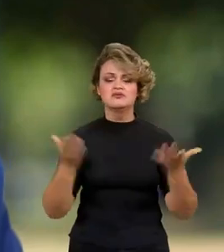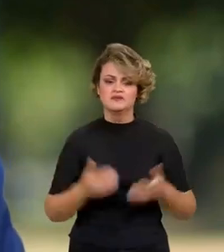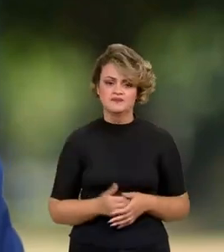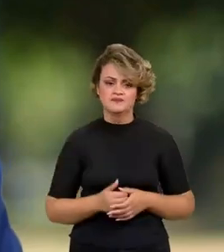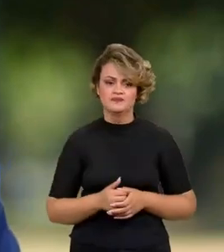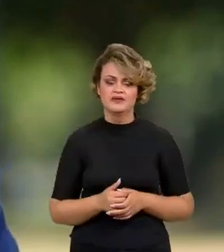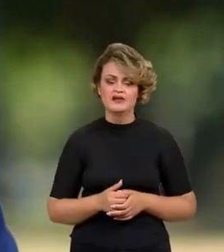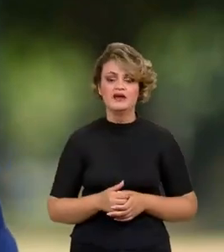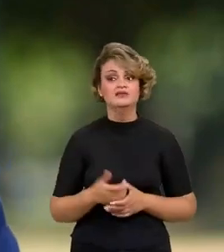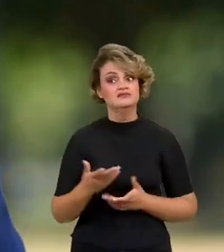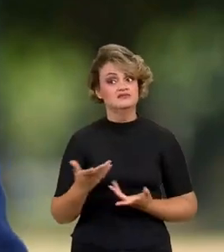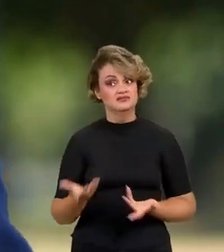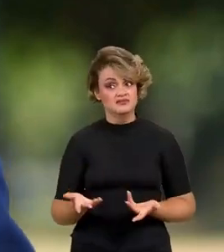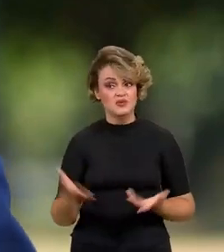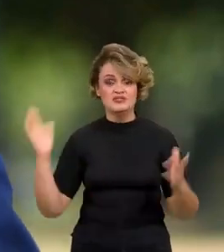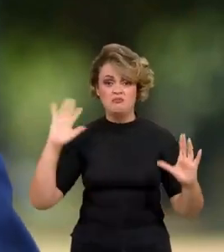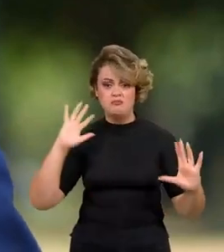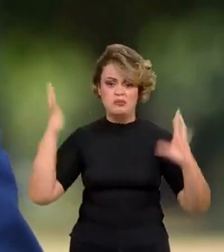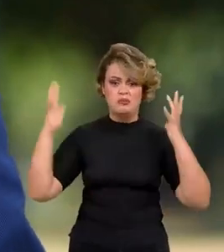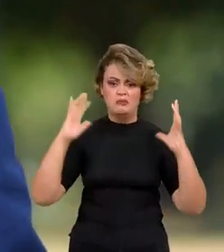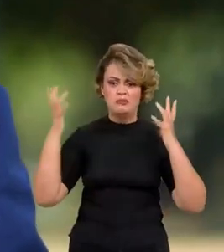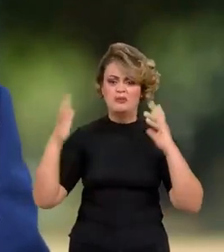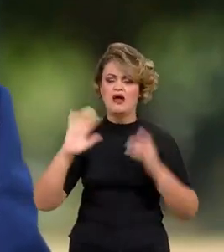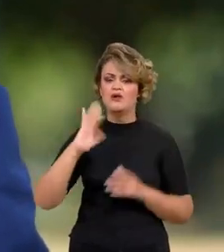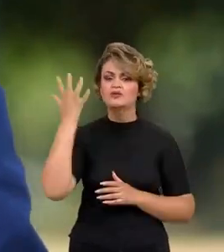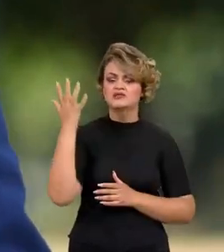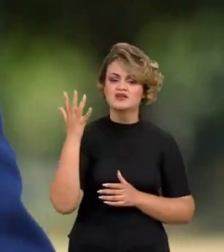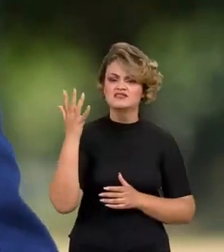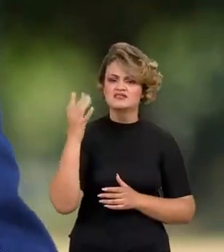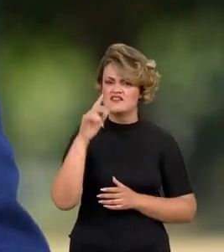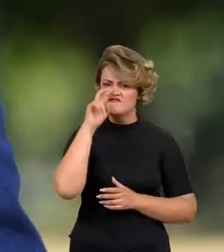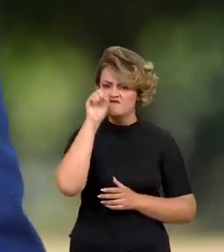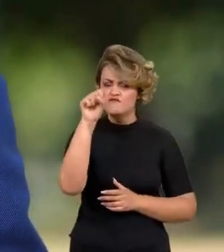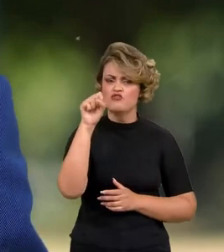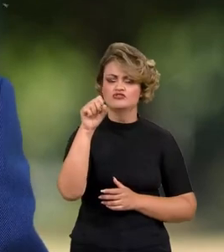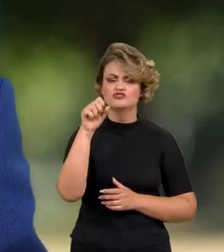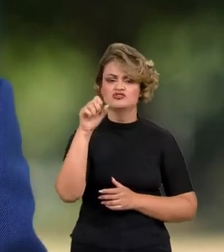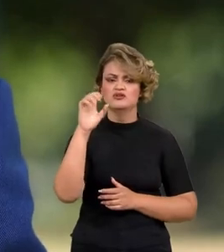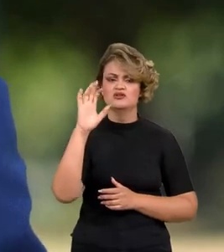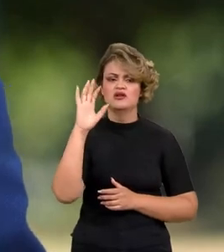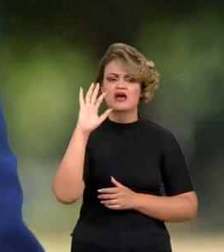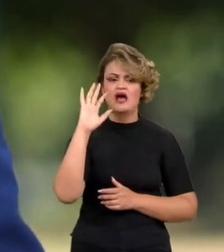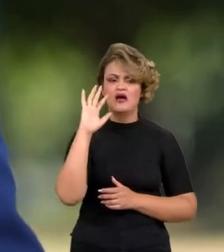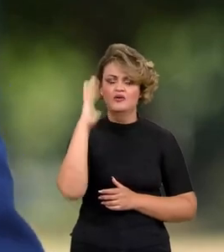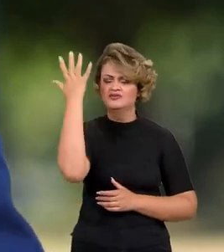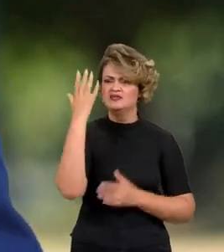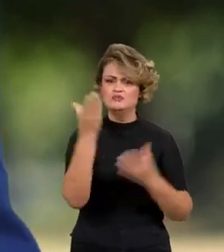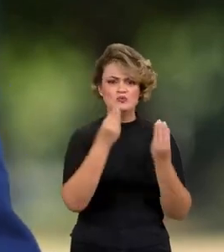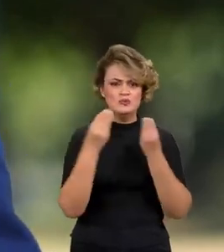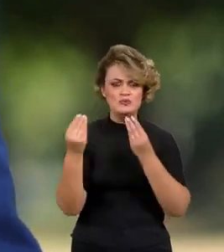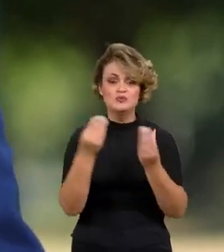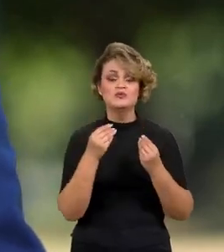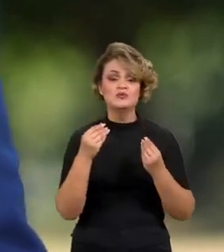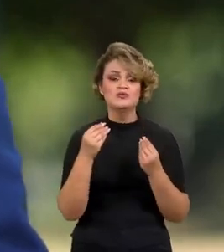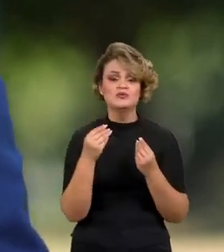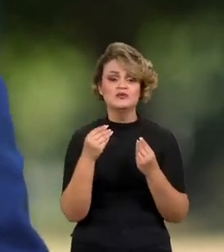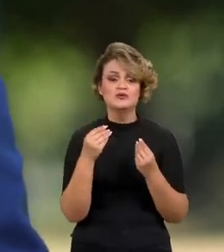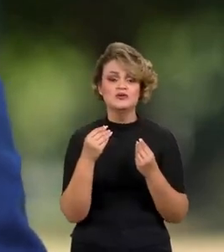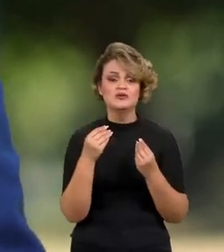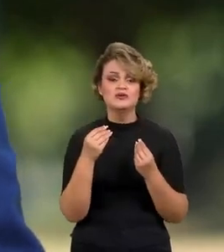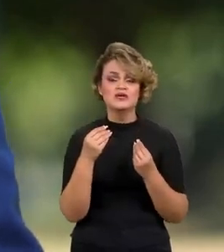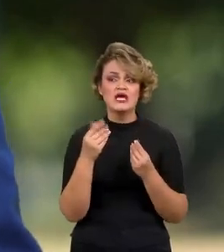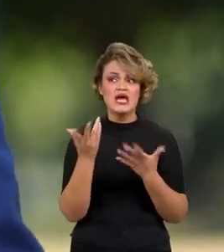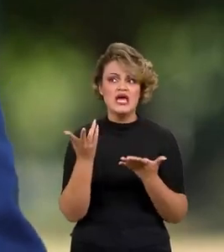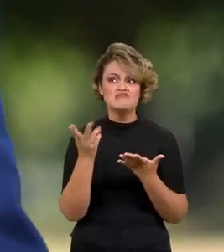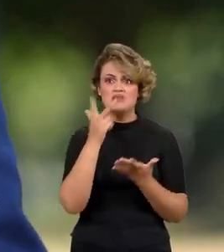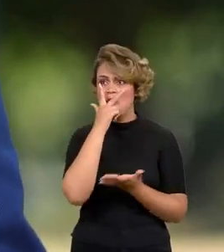desastre então acontecendo e cada vez mais forte de cada vez acontece mais desastre e isso eu acho que é